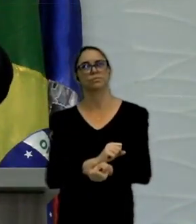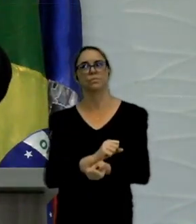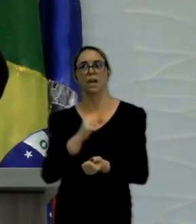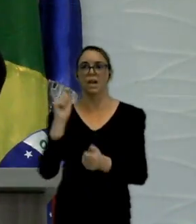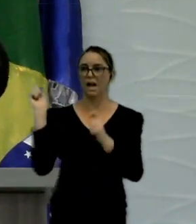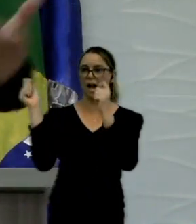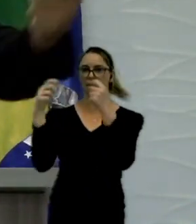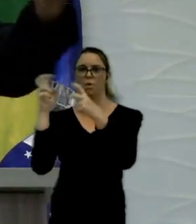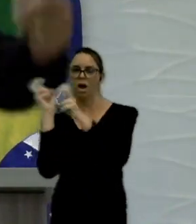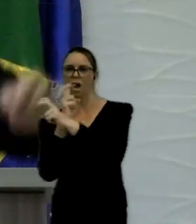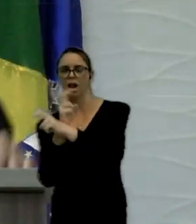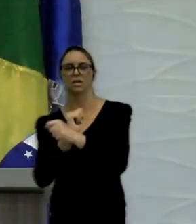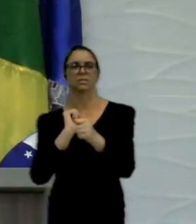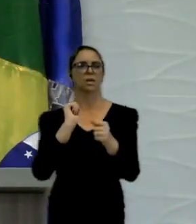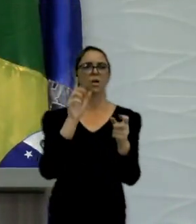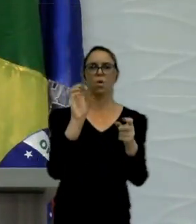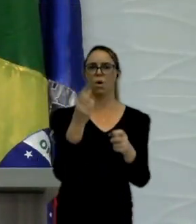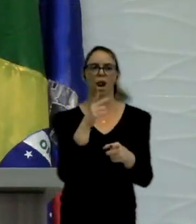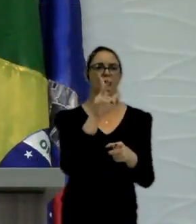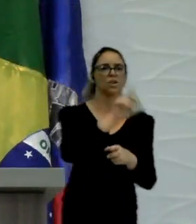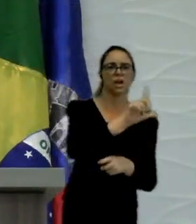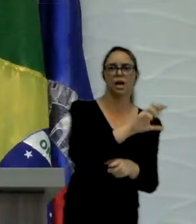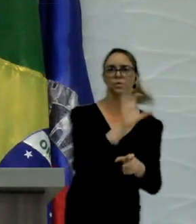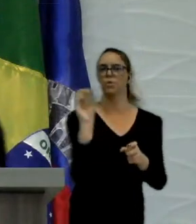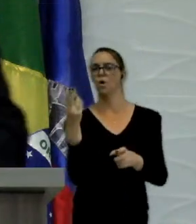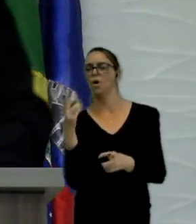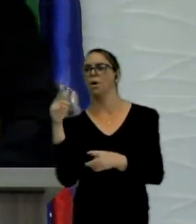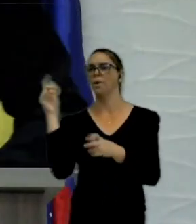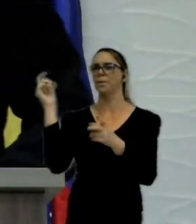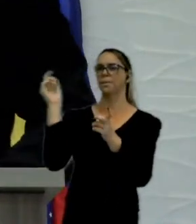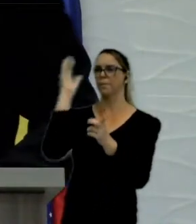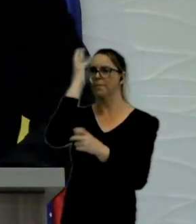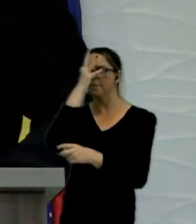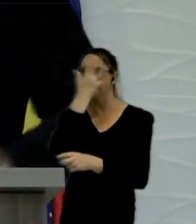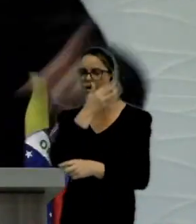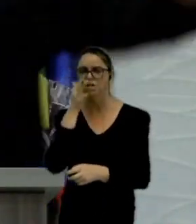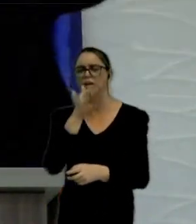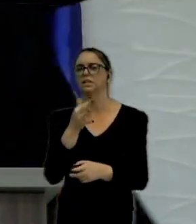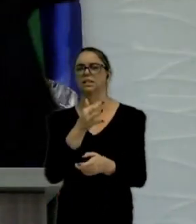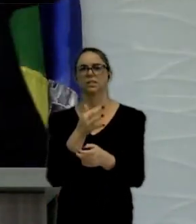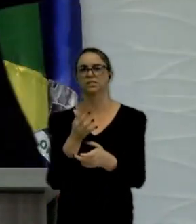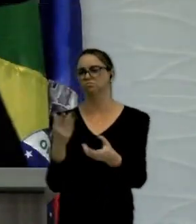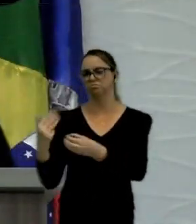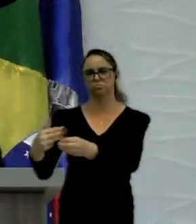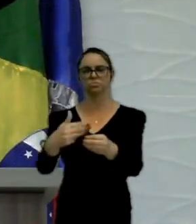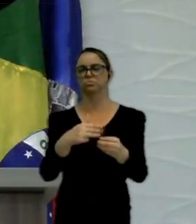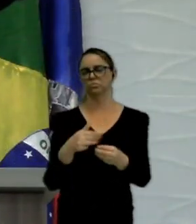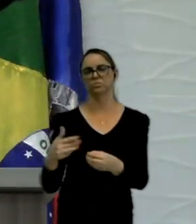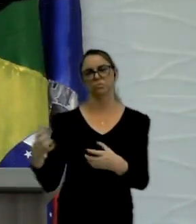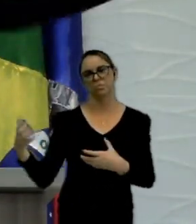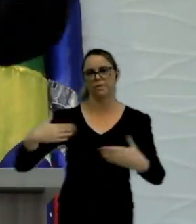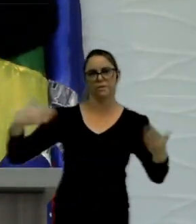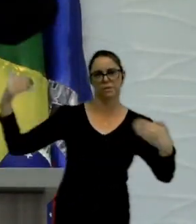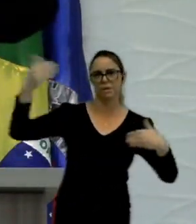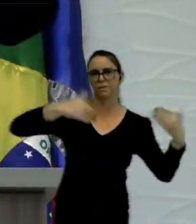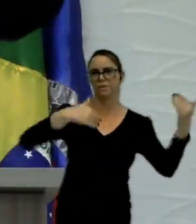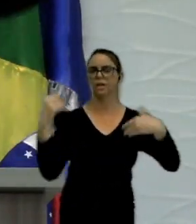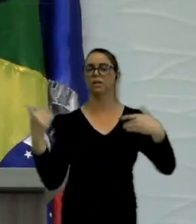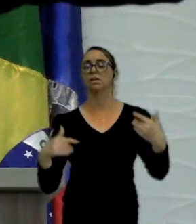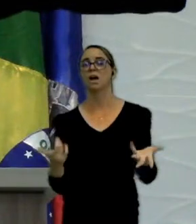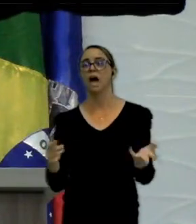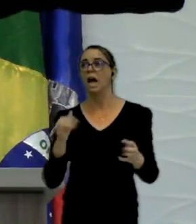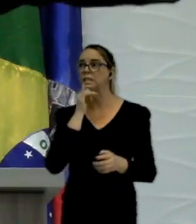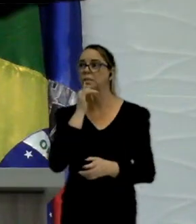de Lajedo, de Belo Jardim ser atendida aqui. Hoje sai daqui para Lajedo. Vem uma pessoa aqui com começo de